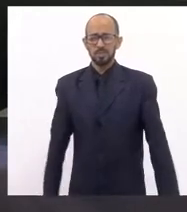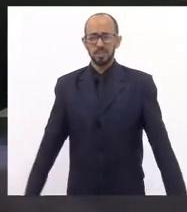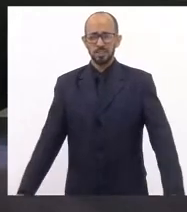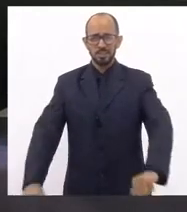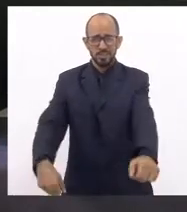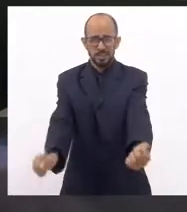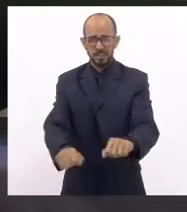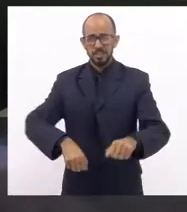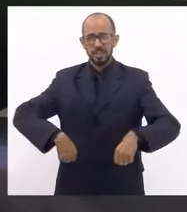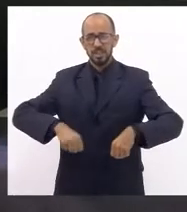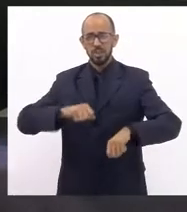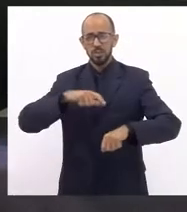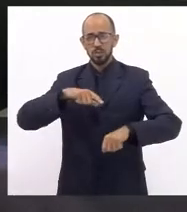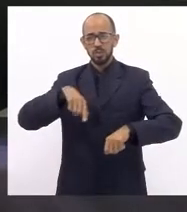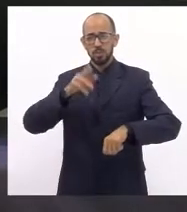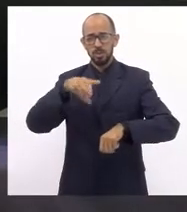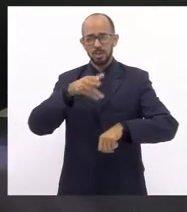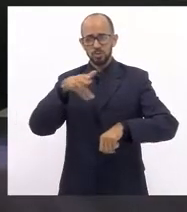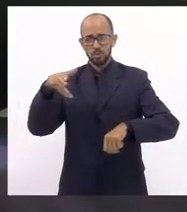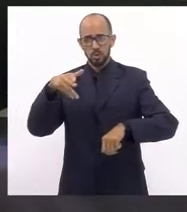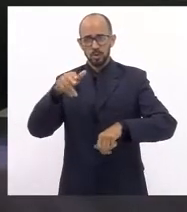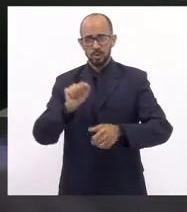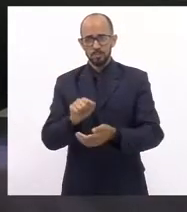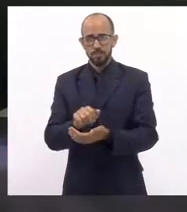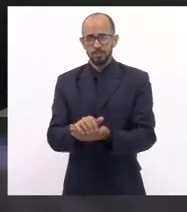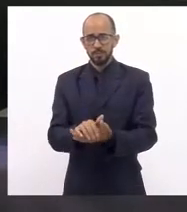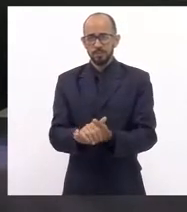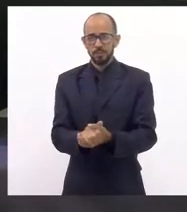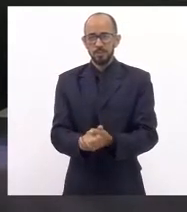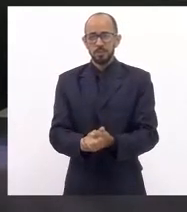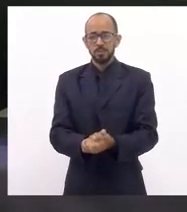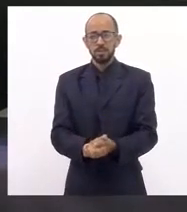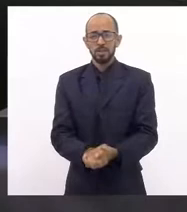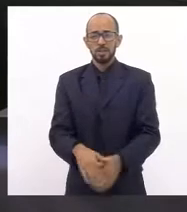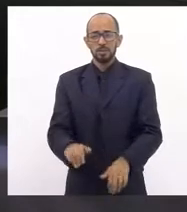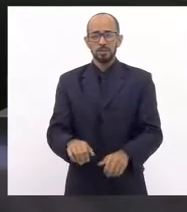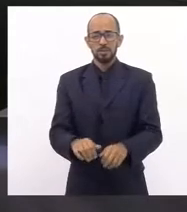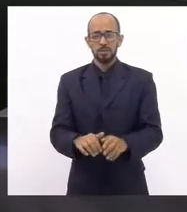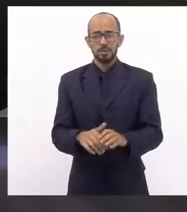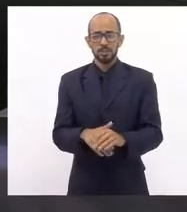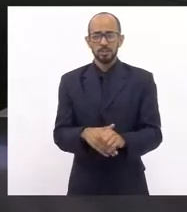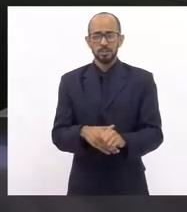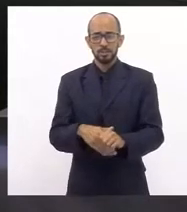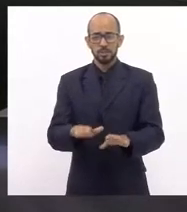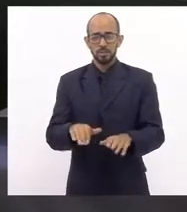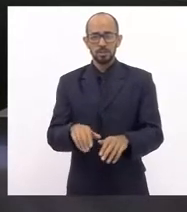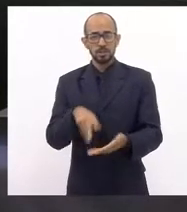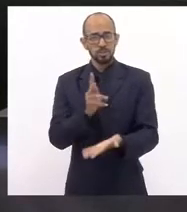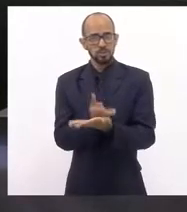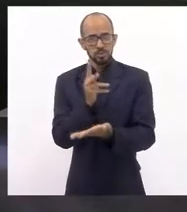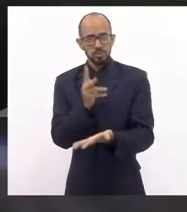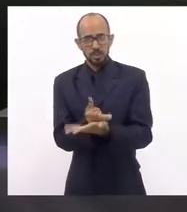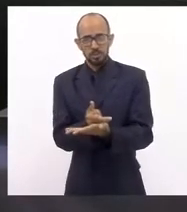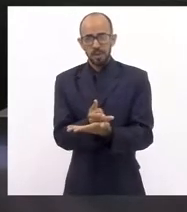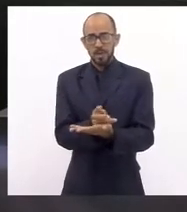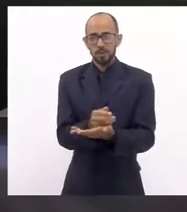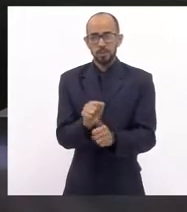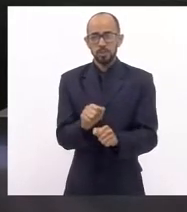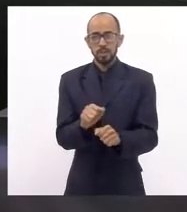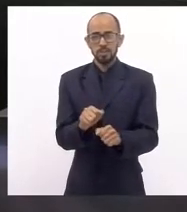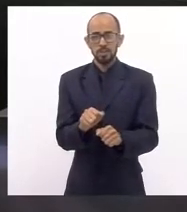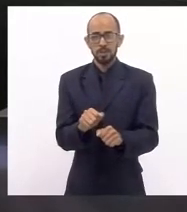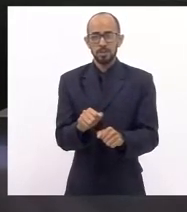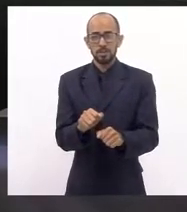cristã, mas o entendimento e o amor sempre superou, porque a minha família, ela sempre teve isso. Nós temos ali pessoas